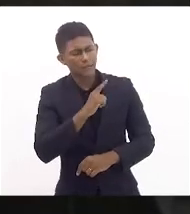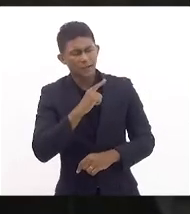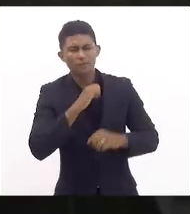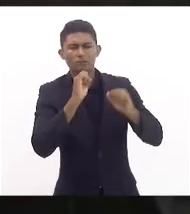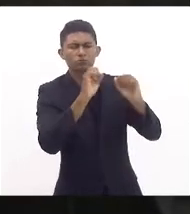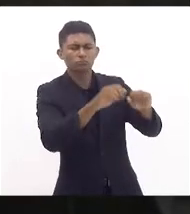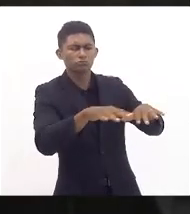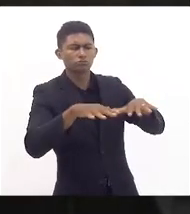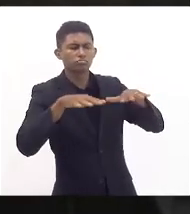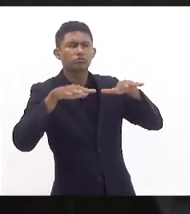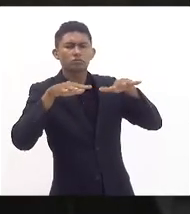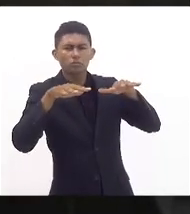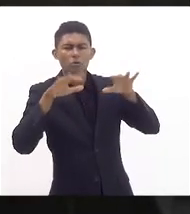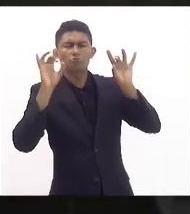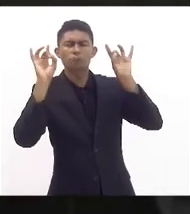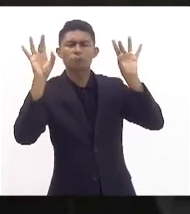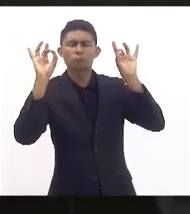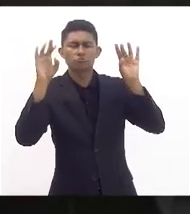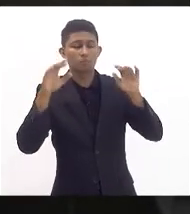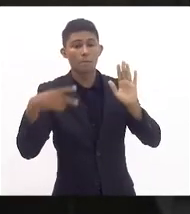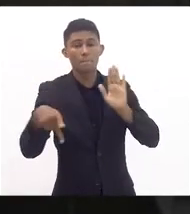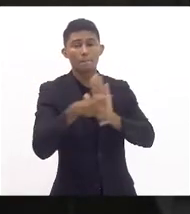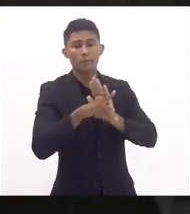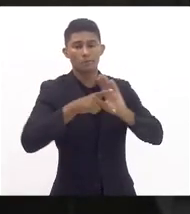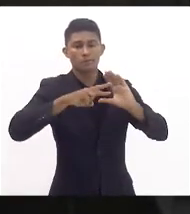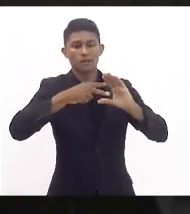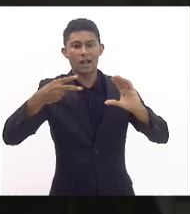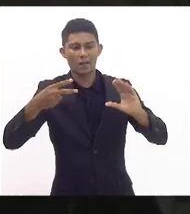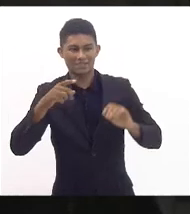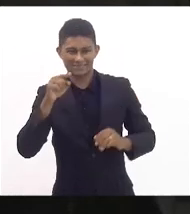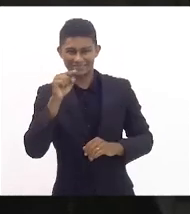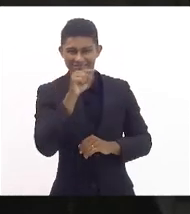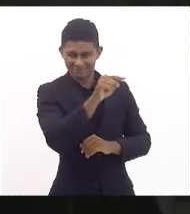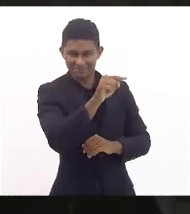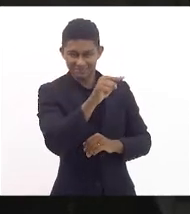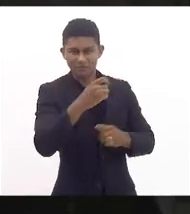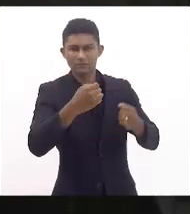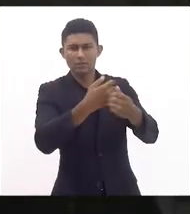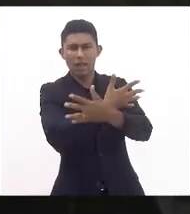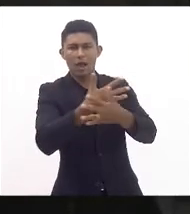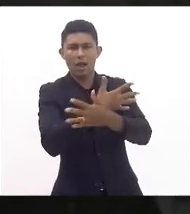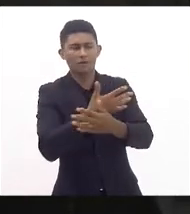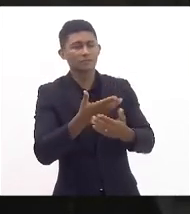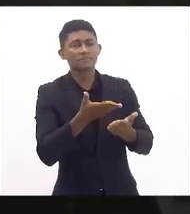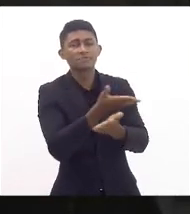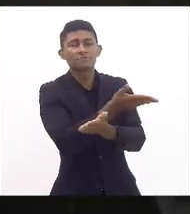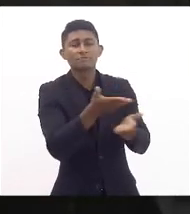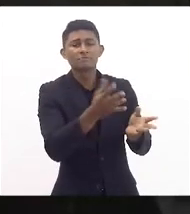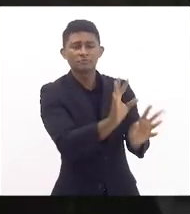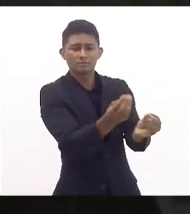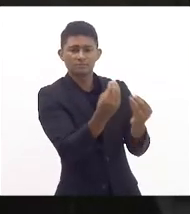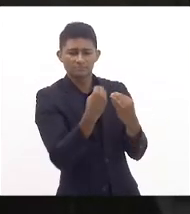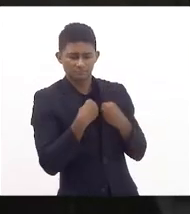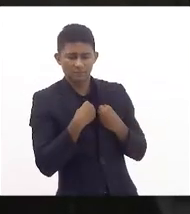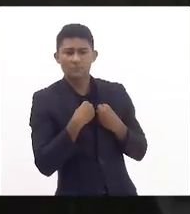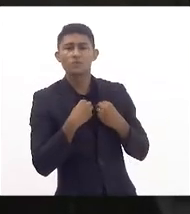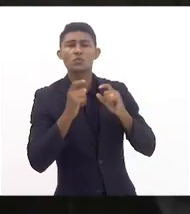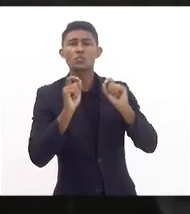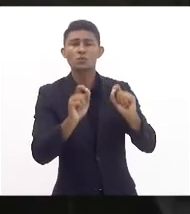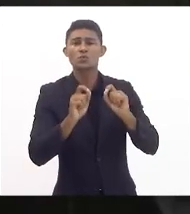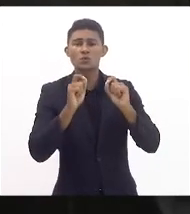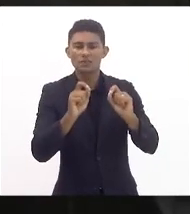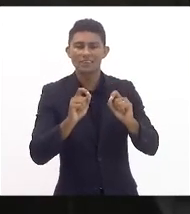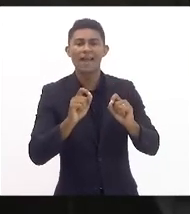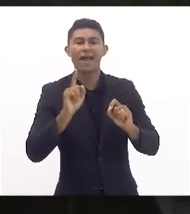promovida pela Câmara Municipal do município de Miracema e fui agraciada pelo título de